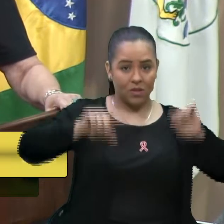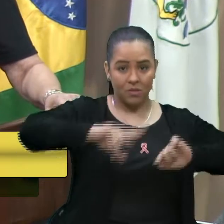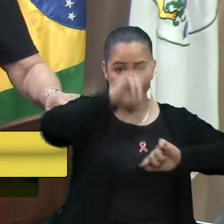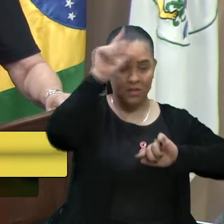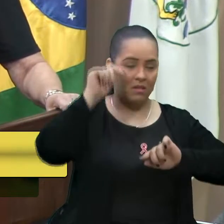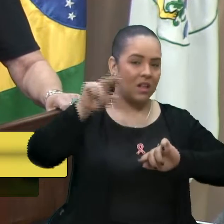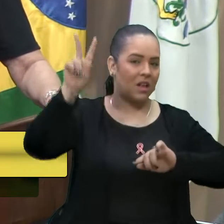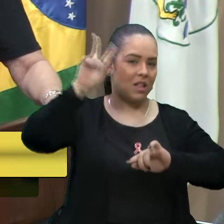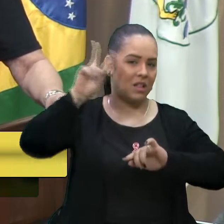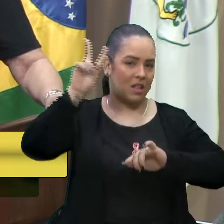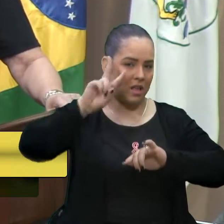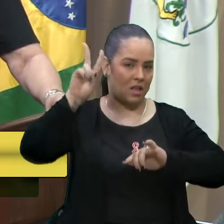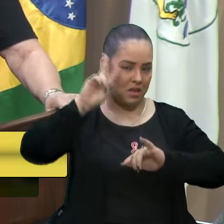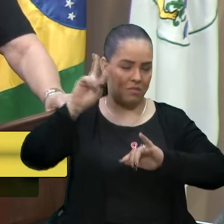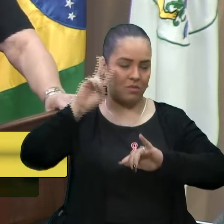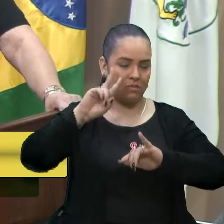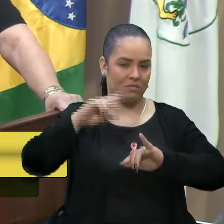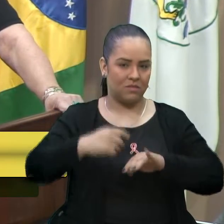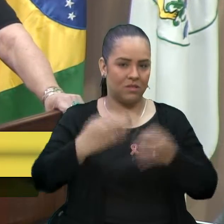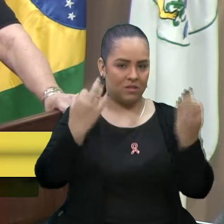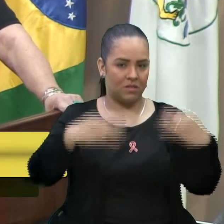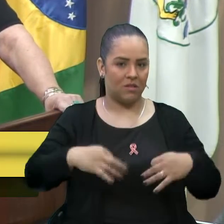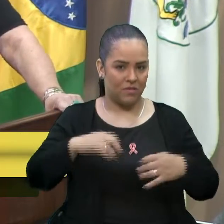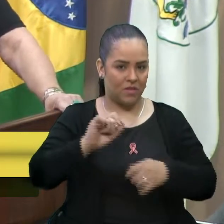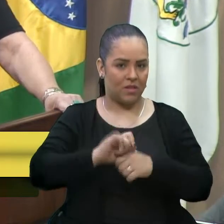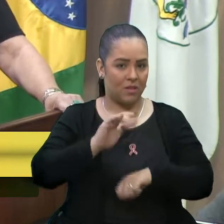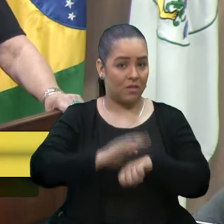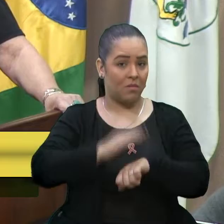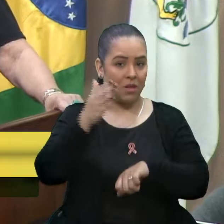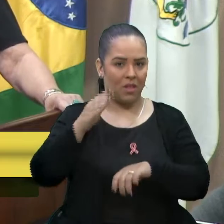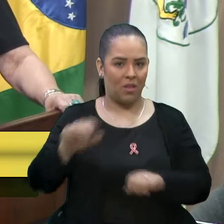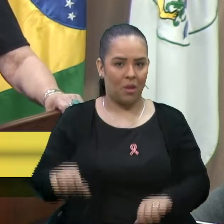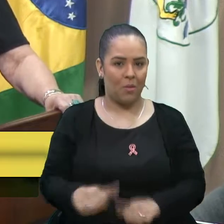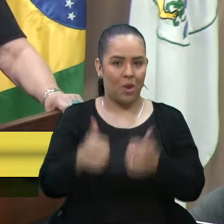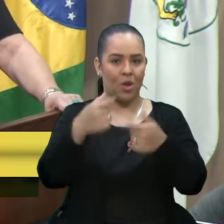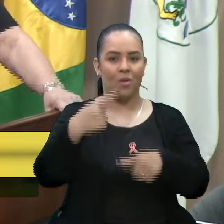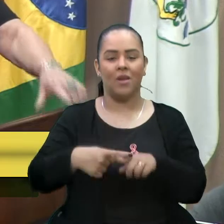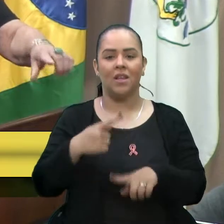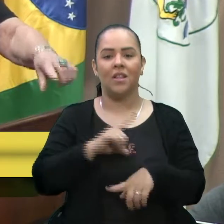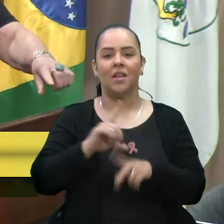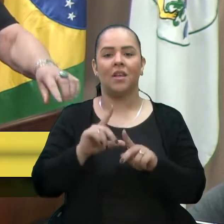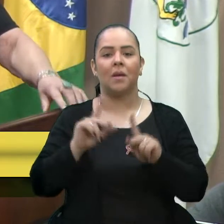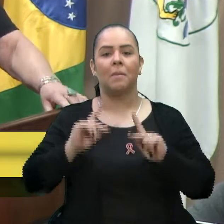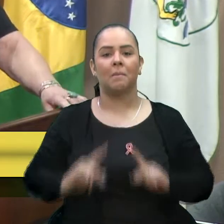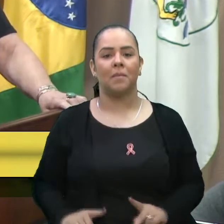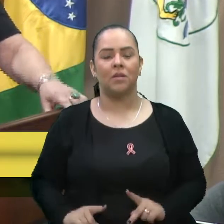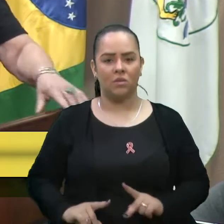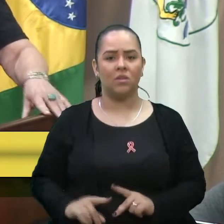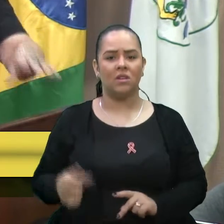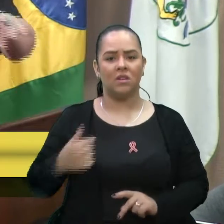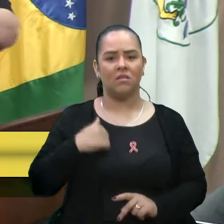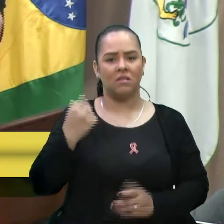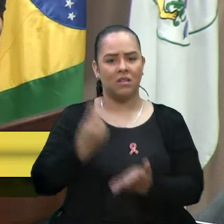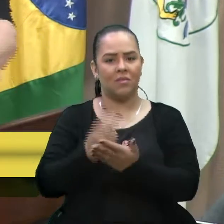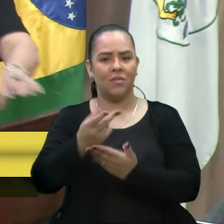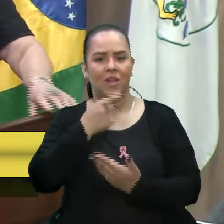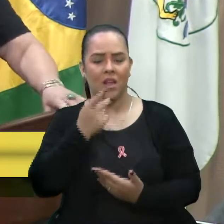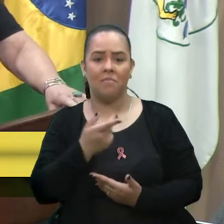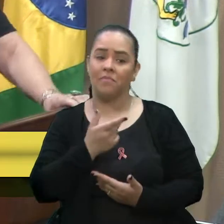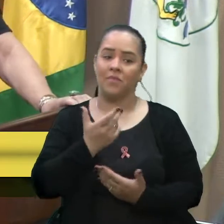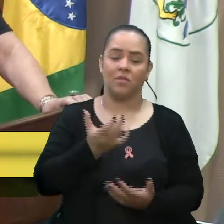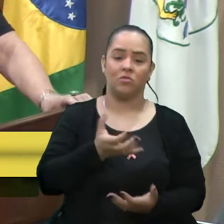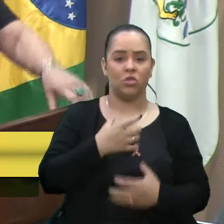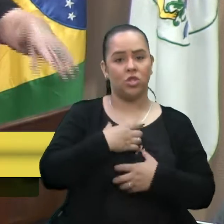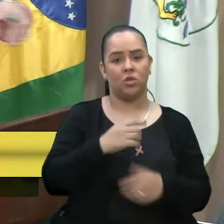passaram, a certeza de que fizeram mais e melhor, porque tinham pessoas lá que o alertavam, que diziam, esta é a melhor maneira